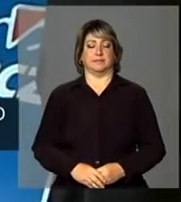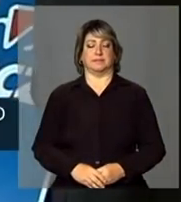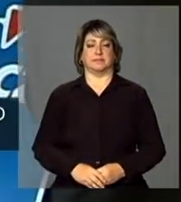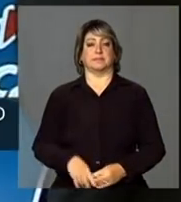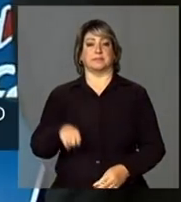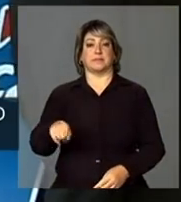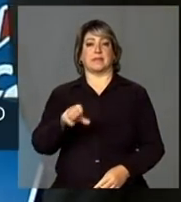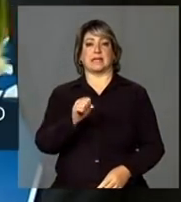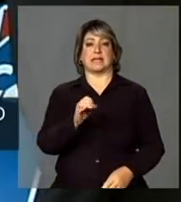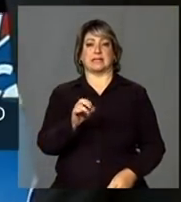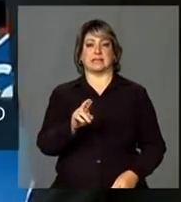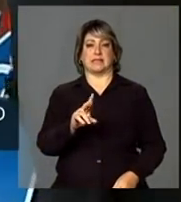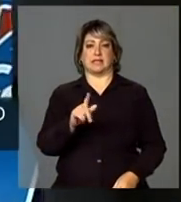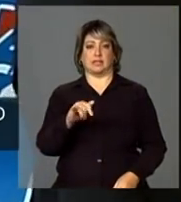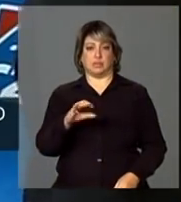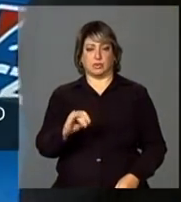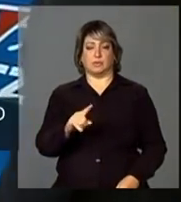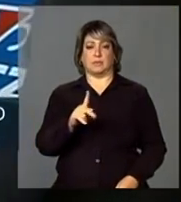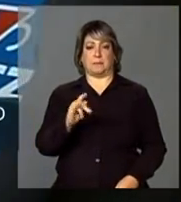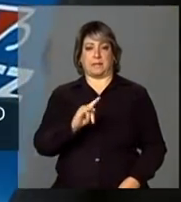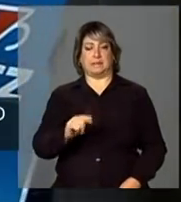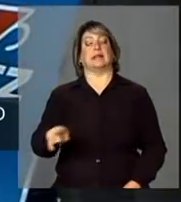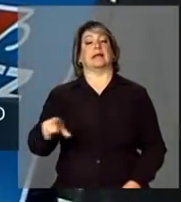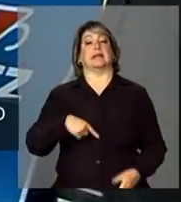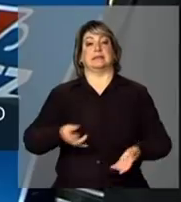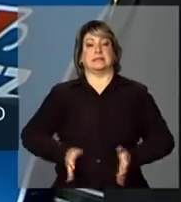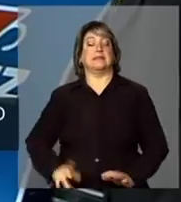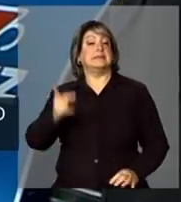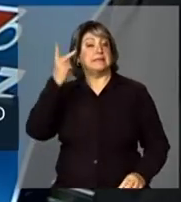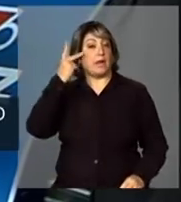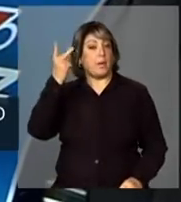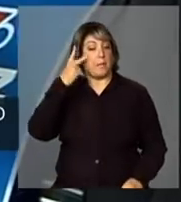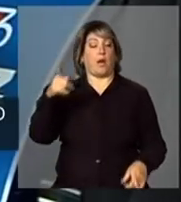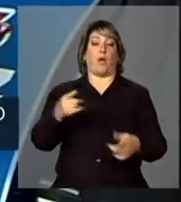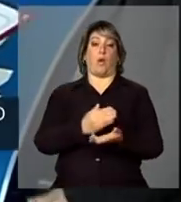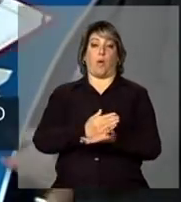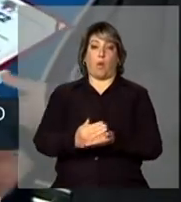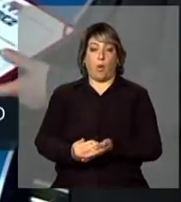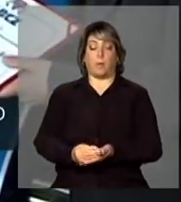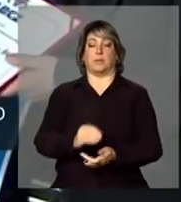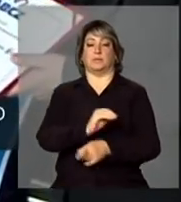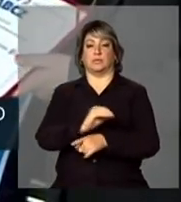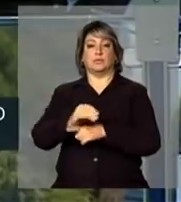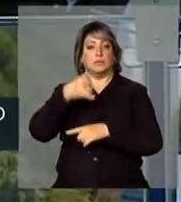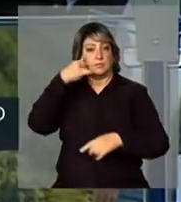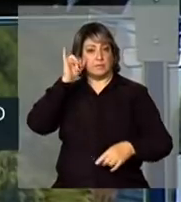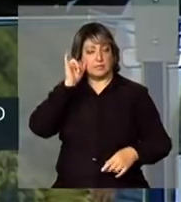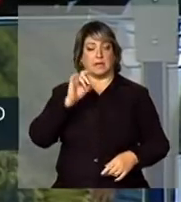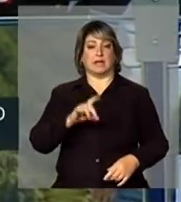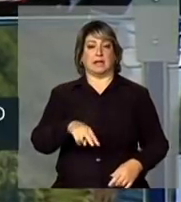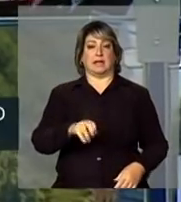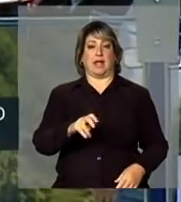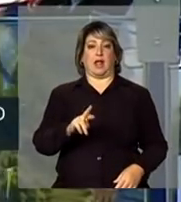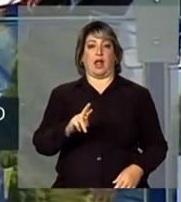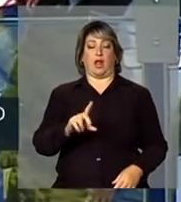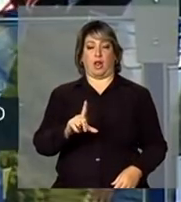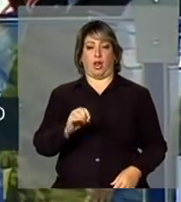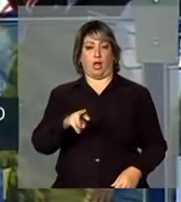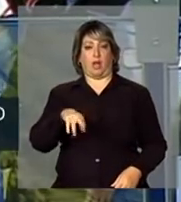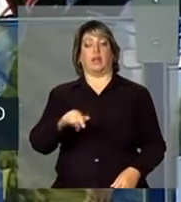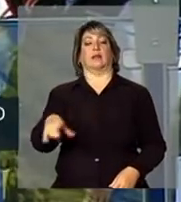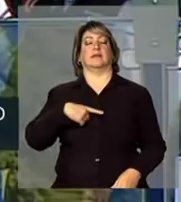Sérgio Assunção Toledo Pisa é natural de São Paulo, começou a criar Nelore na década de 50. Foi prefeito de